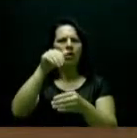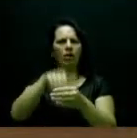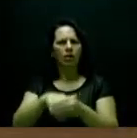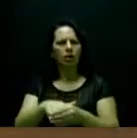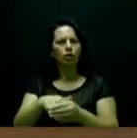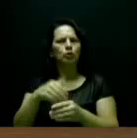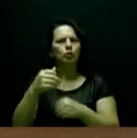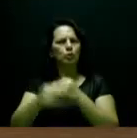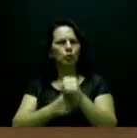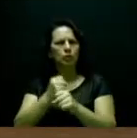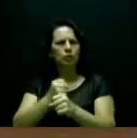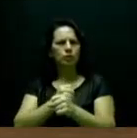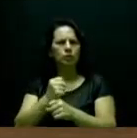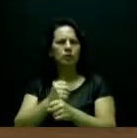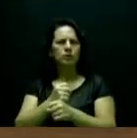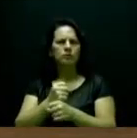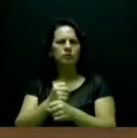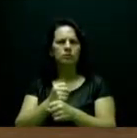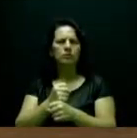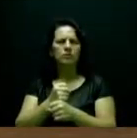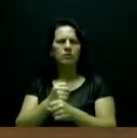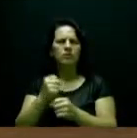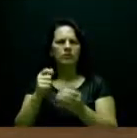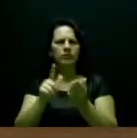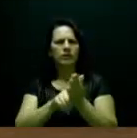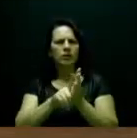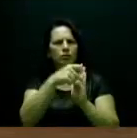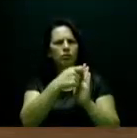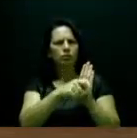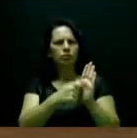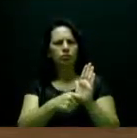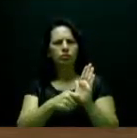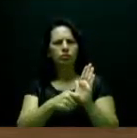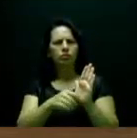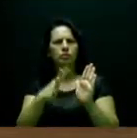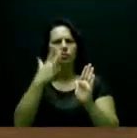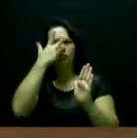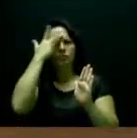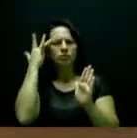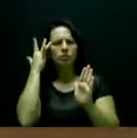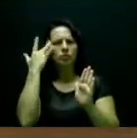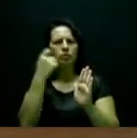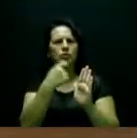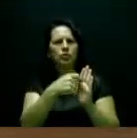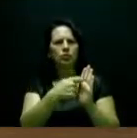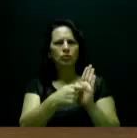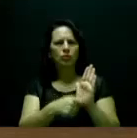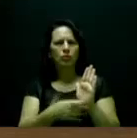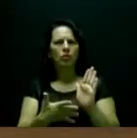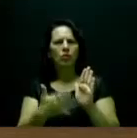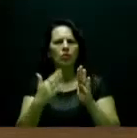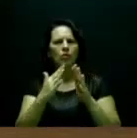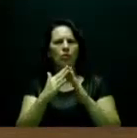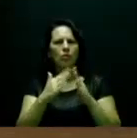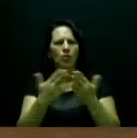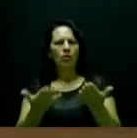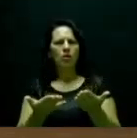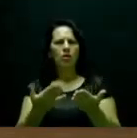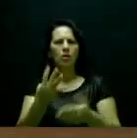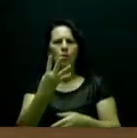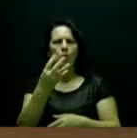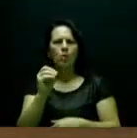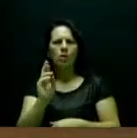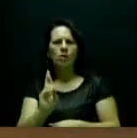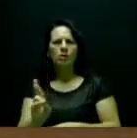moradias não saem do papel, presidente Aguinaldo, e o povo precisa de casa, porque